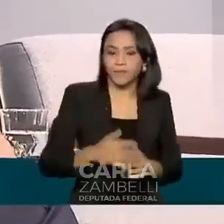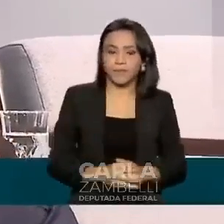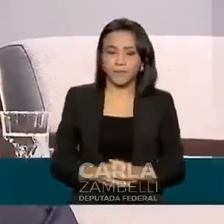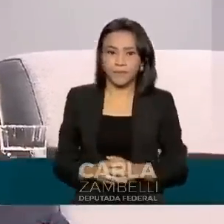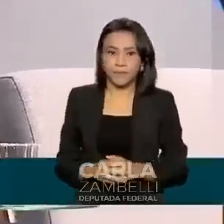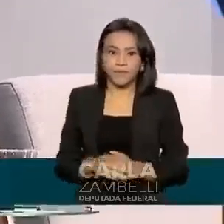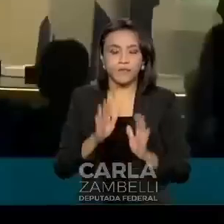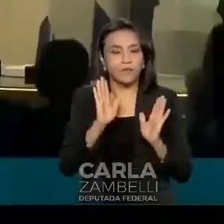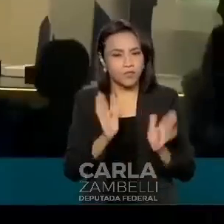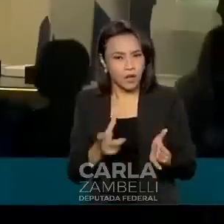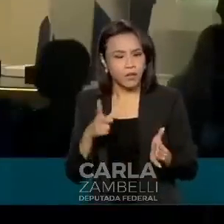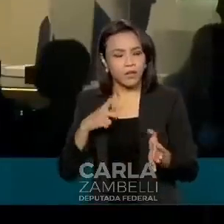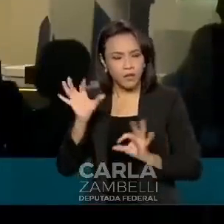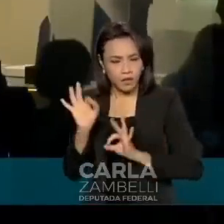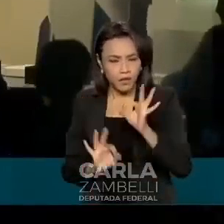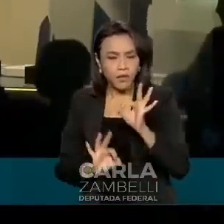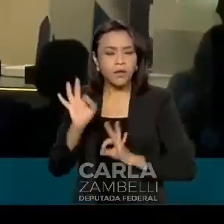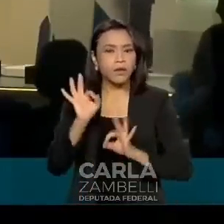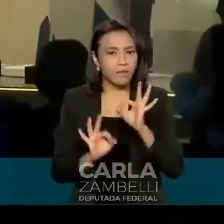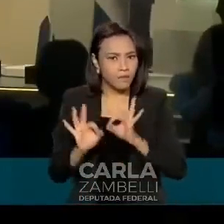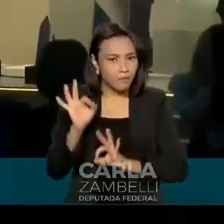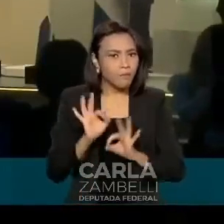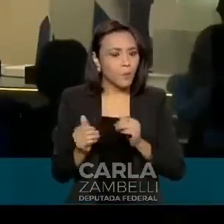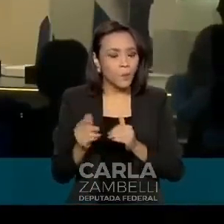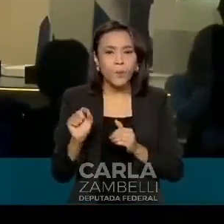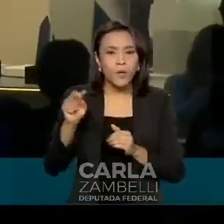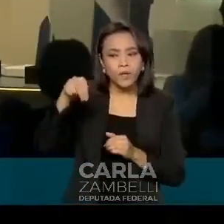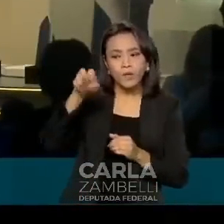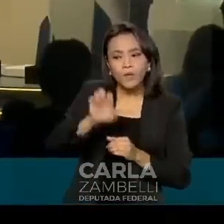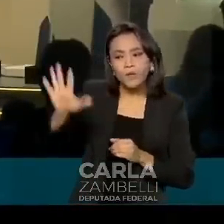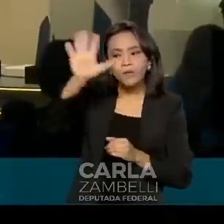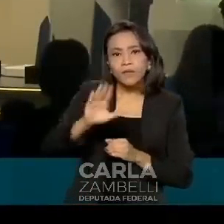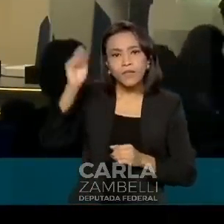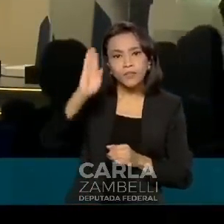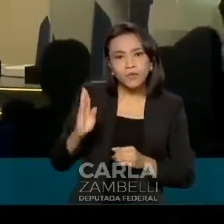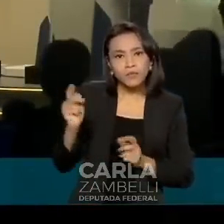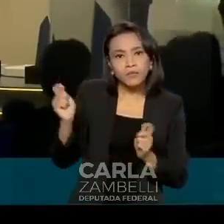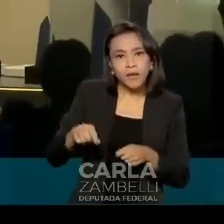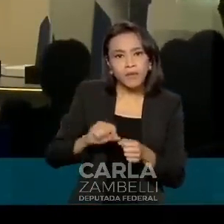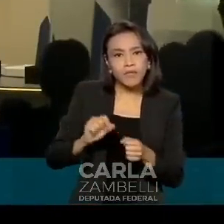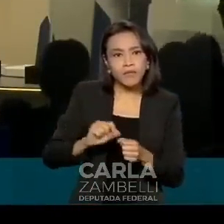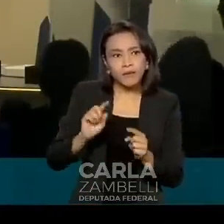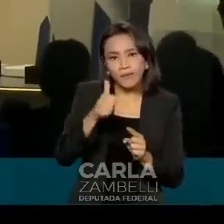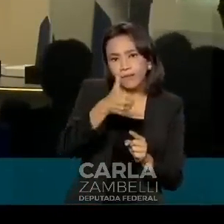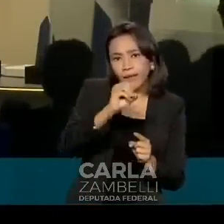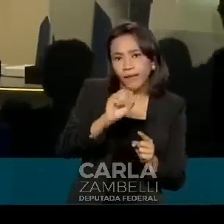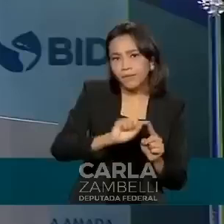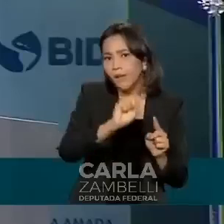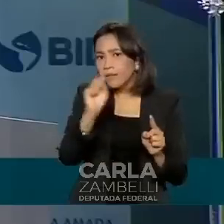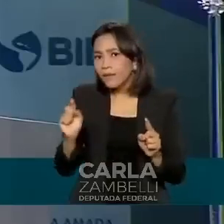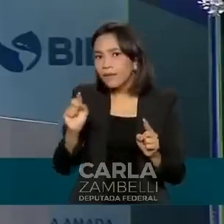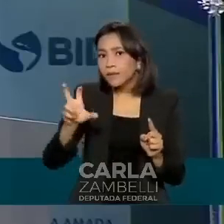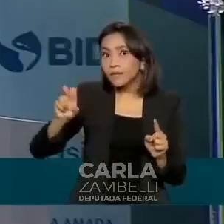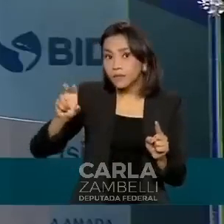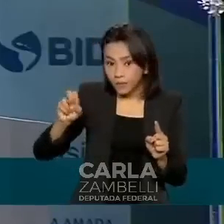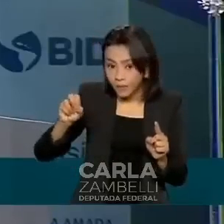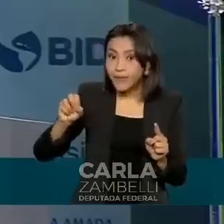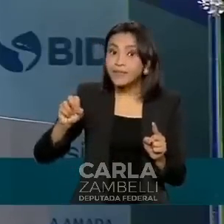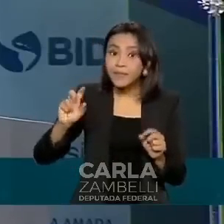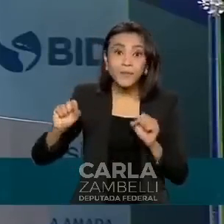assim e já planos dizem que nordeste brasileiro nós podemos fazer entre 10 e 50